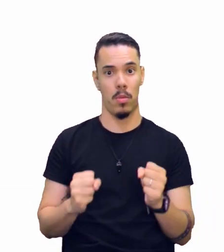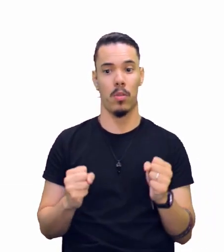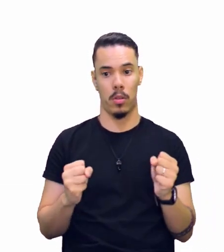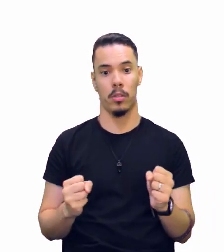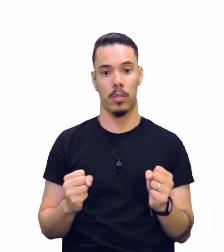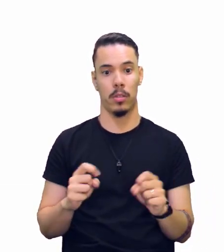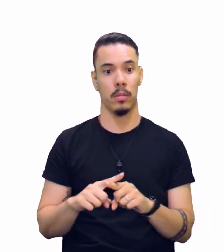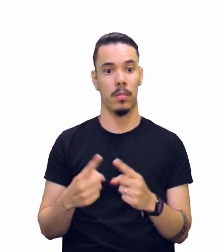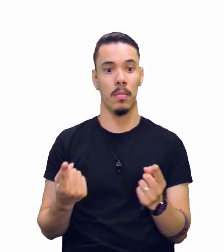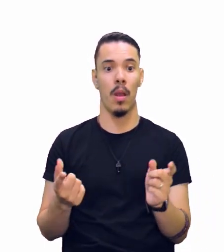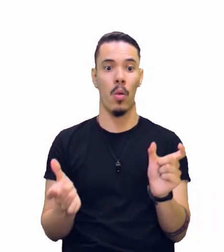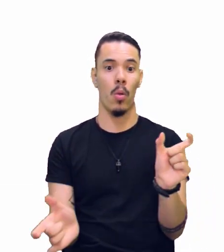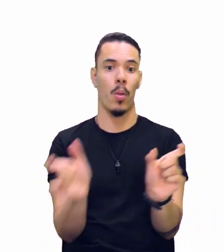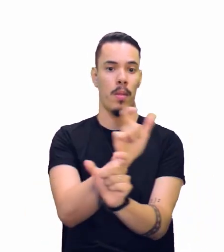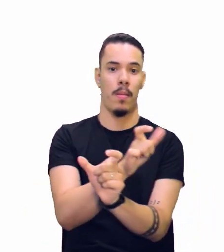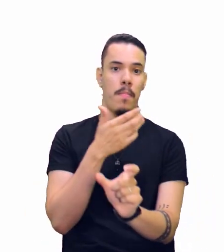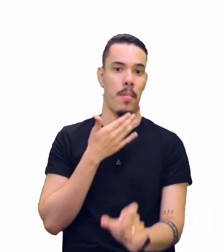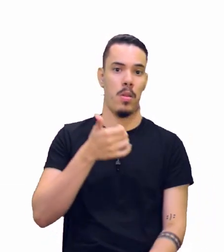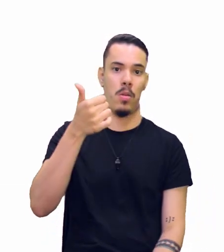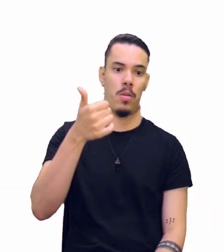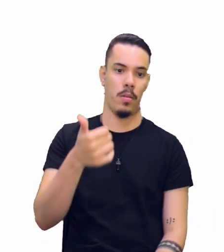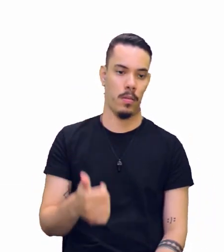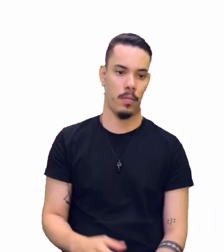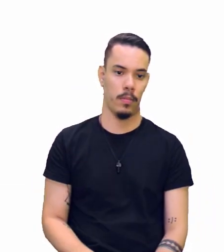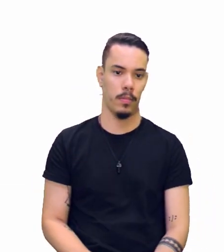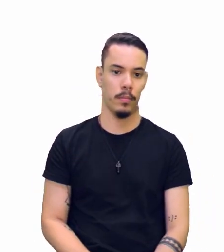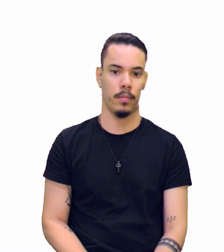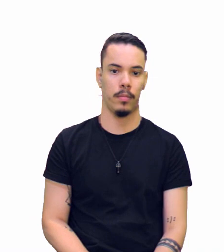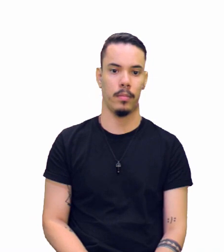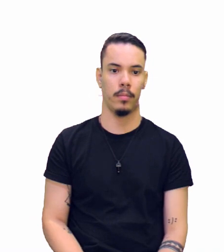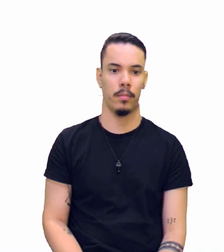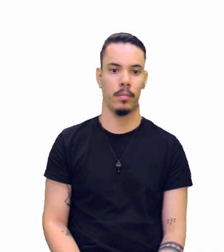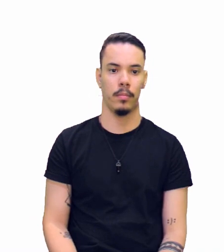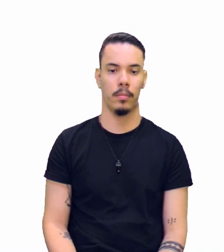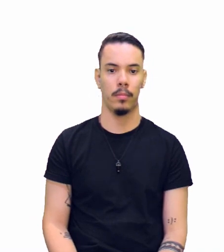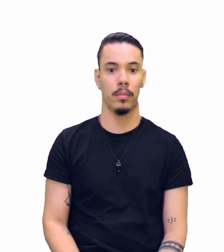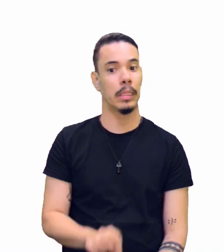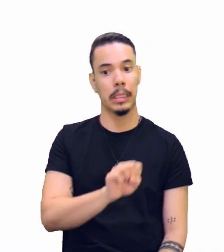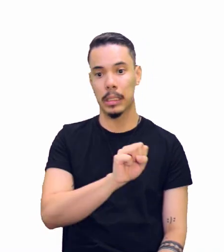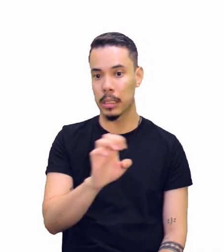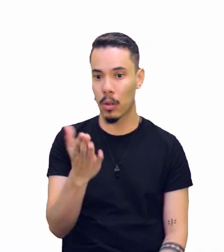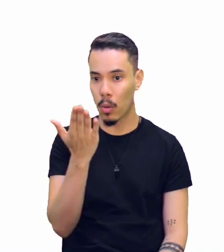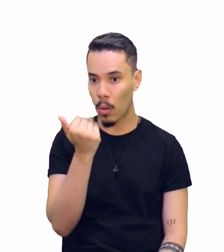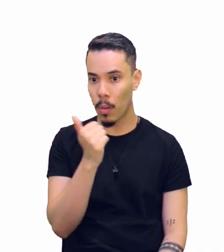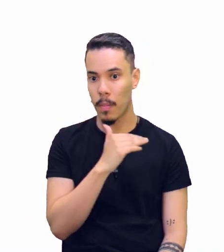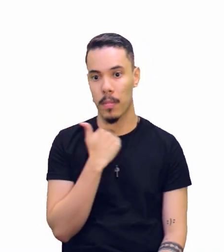o contrário fica melhor. Ó, se eles não comem, as pessoas morrem.